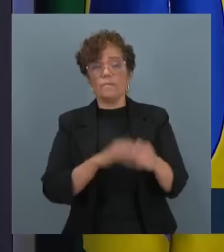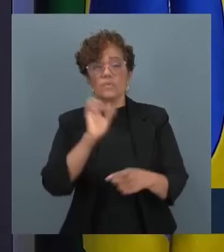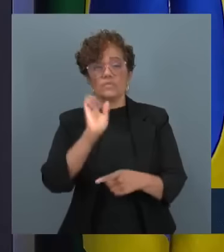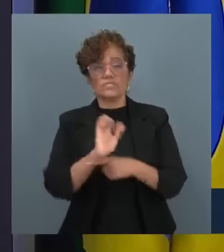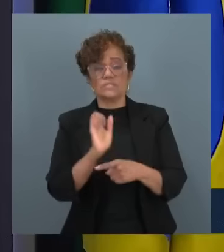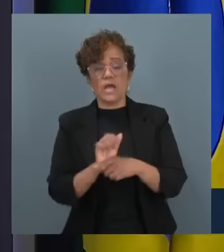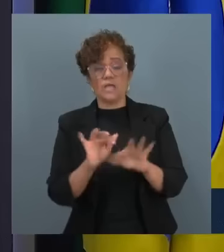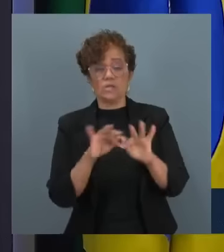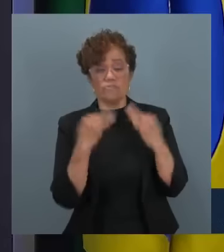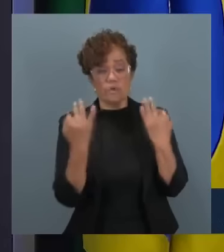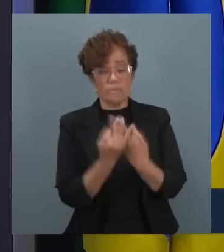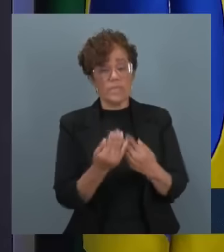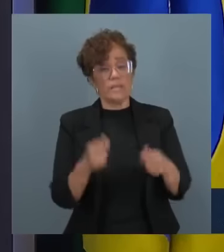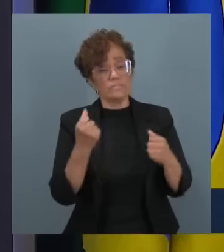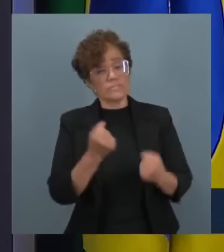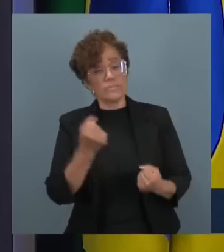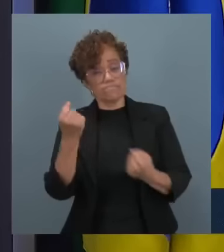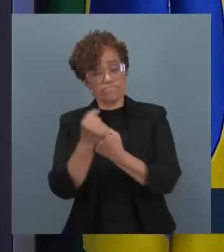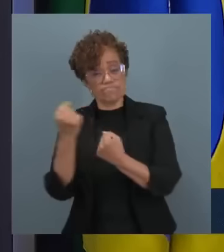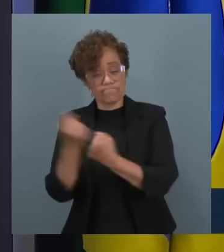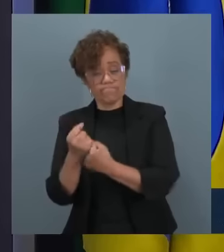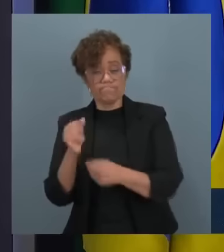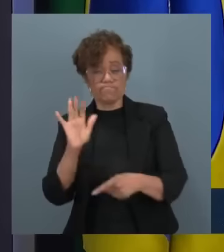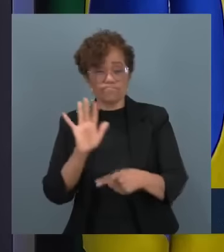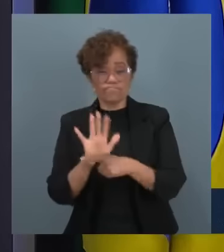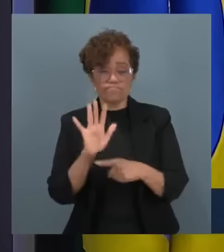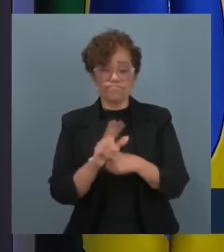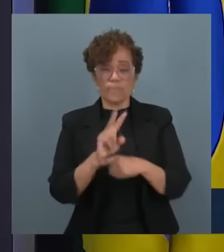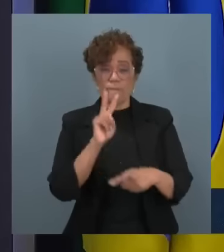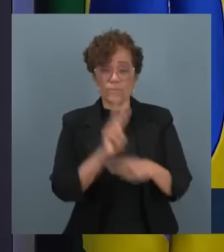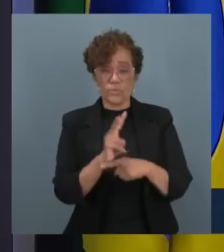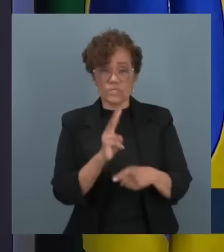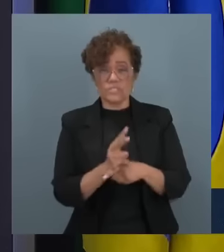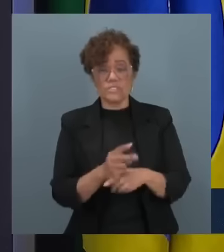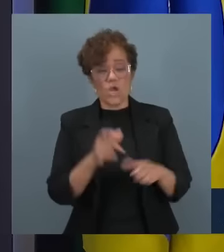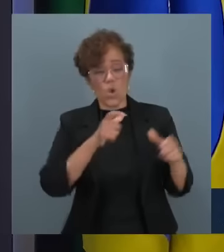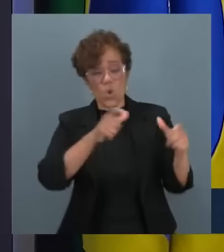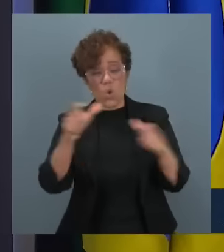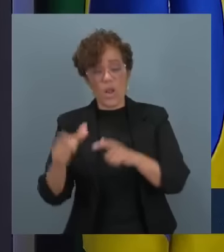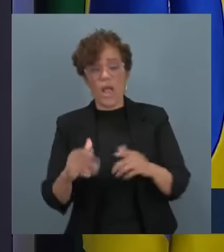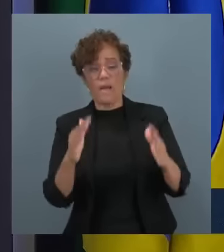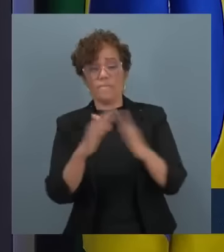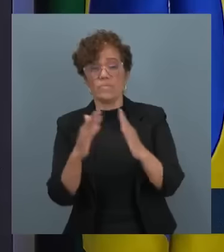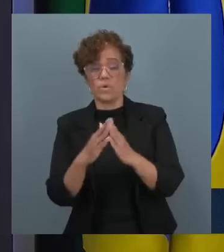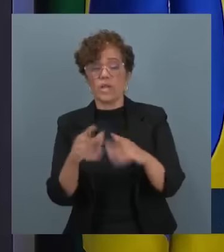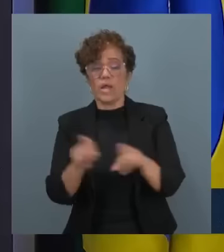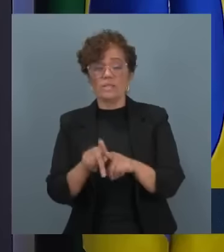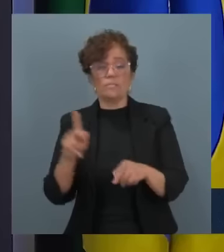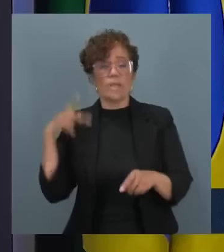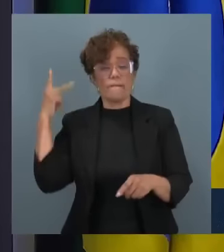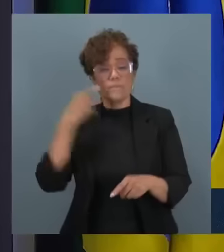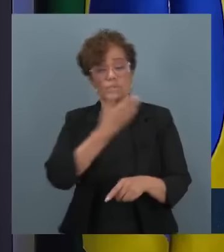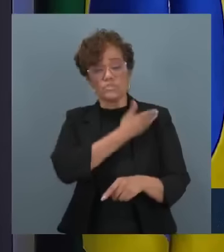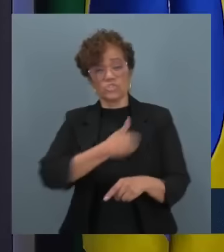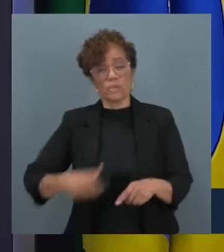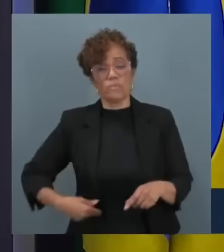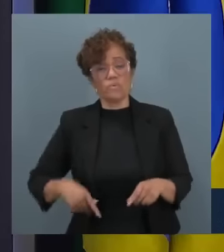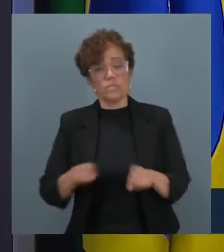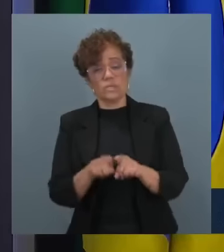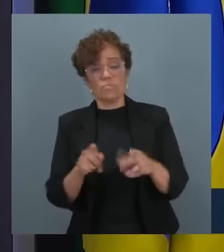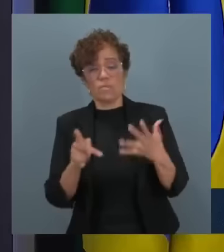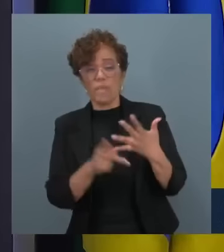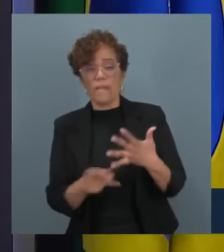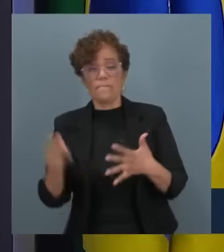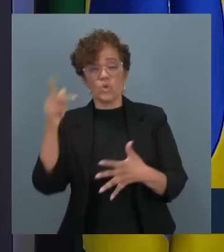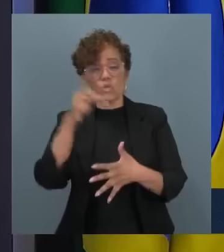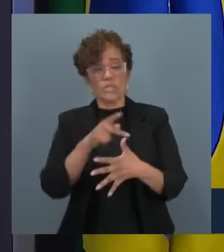famílias precisam de acolhimento, proteção, reassentamento, acesso a políticas públicas e prioridade em programas